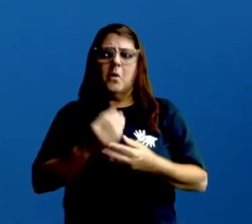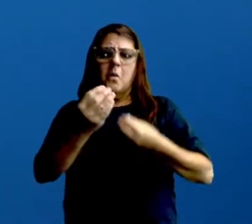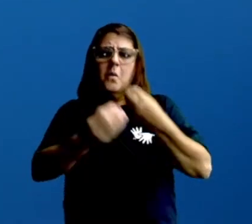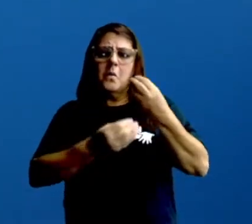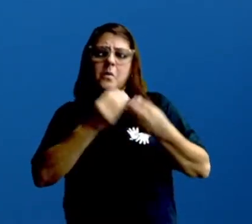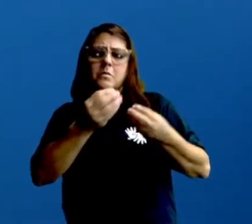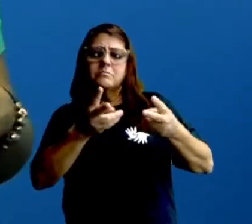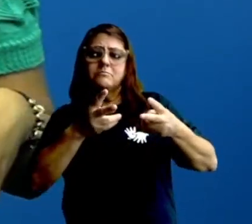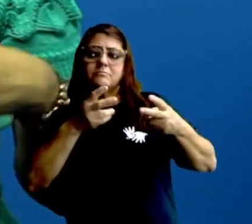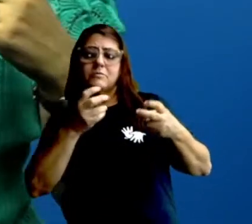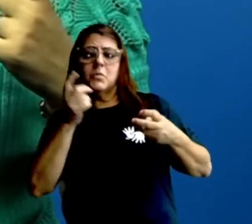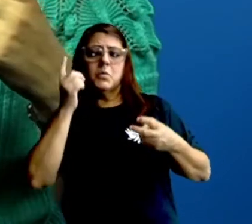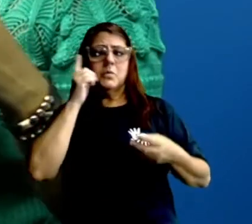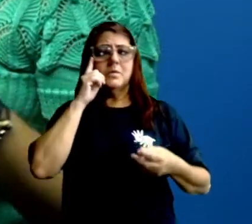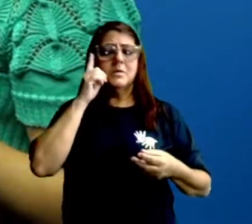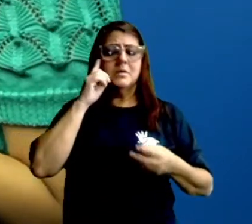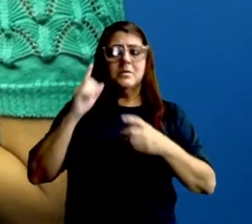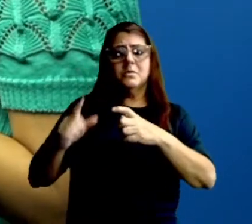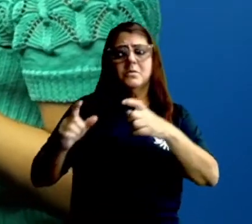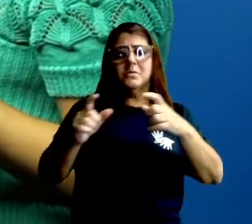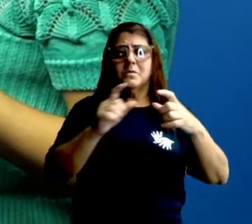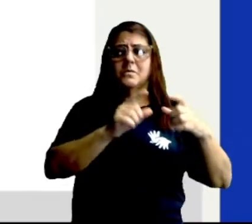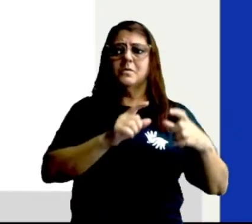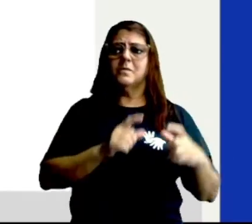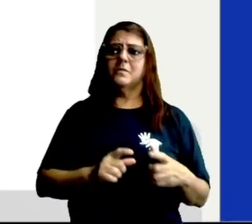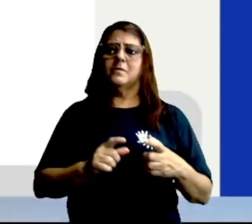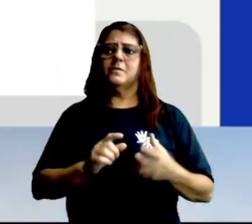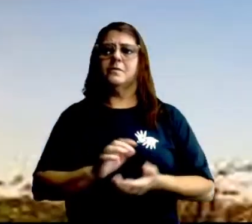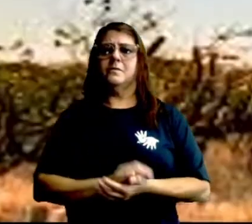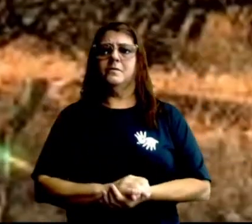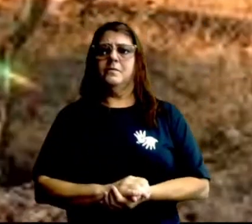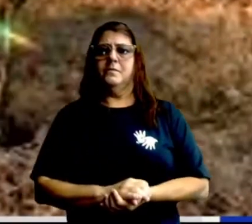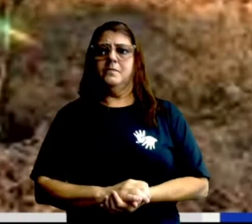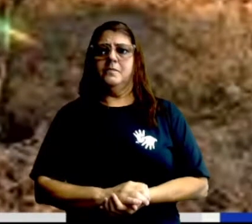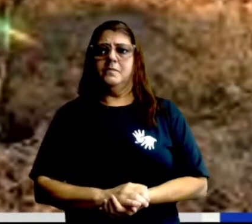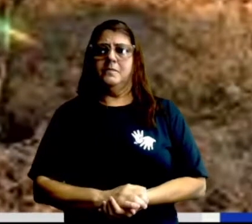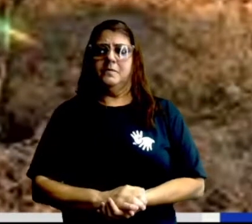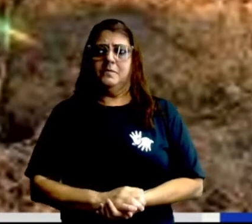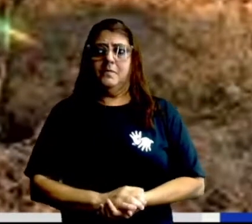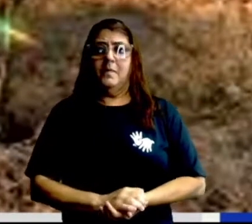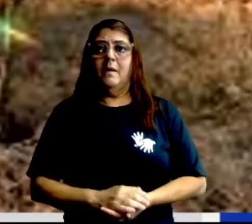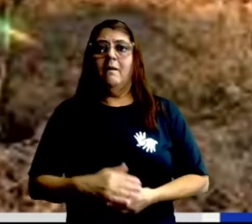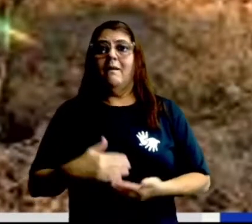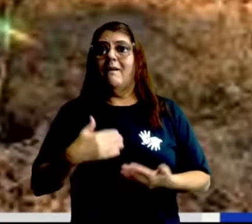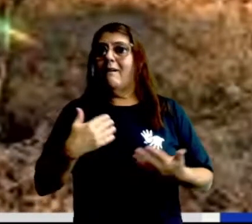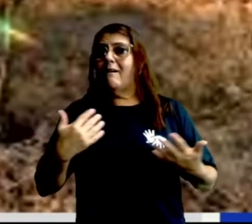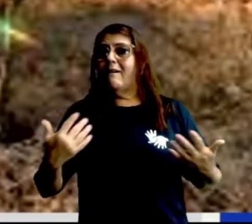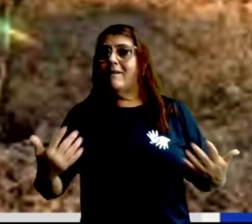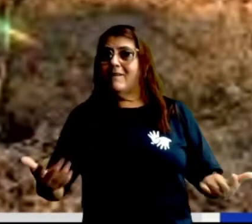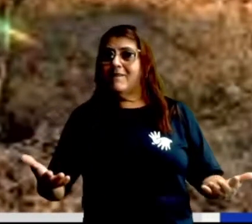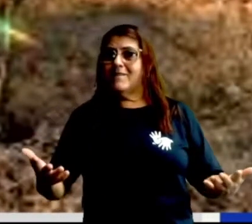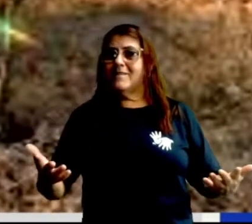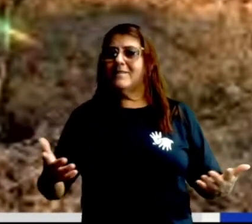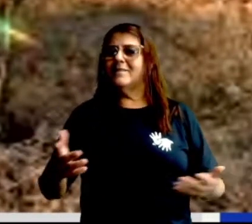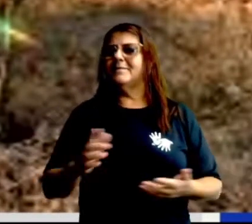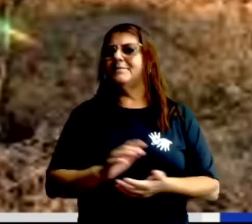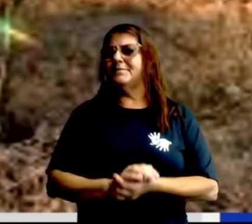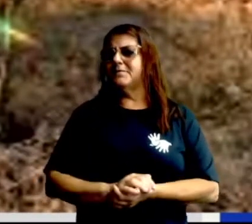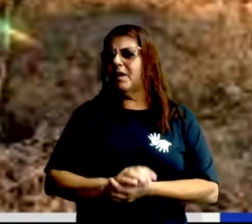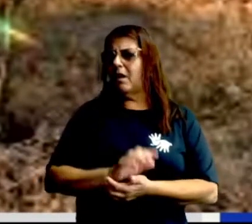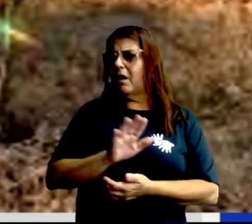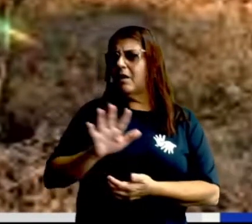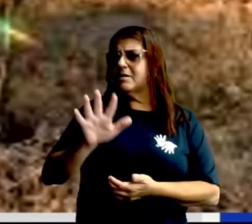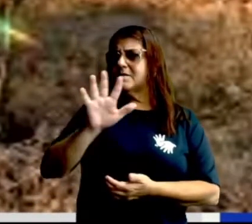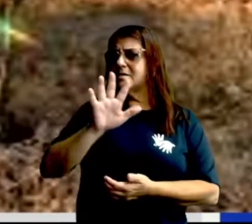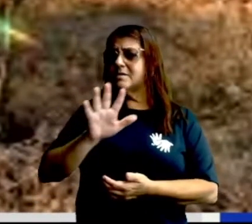é isso né na prática nos ambientes vamos lá ah ah essa aí é uma